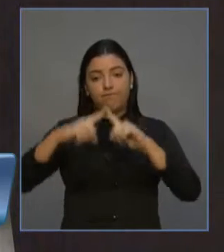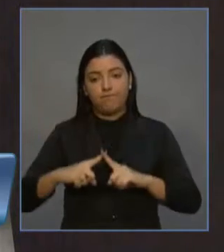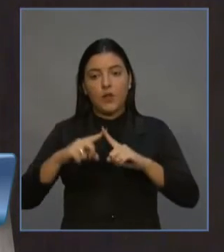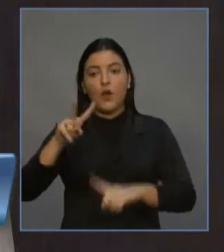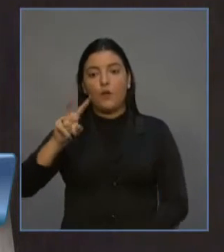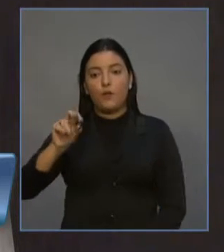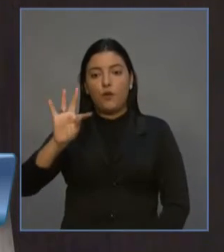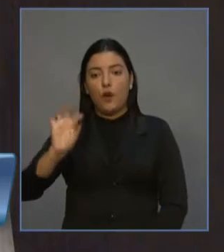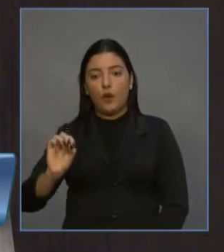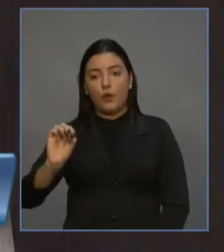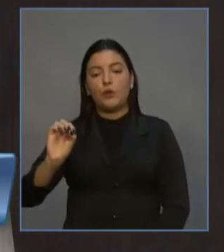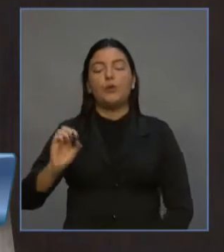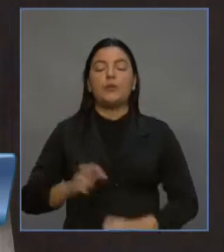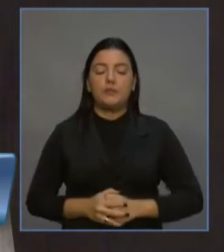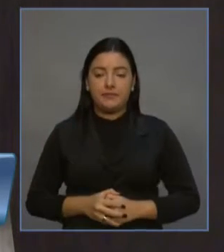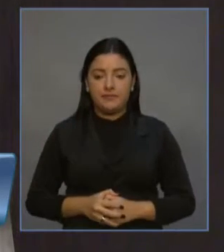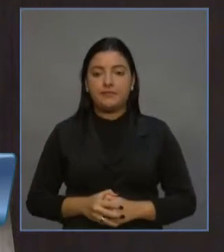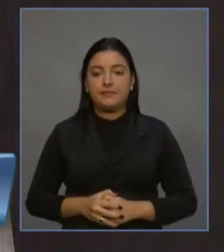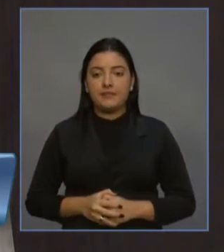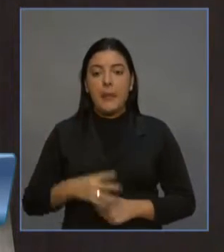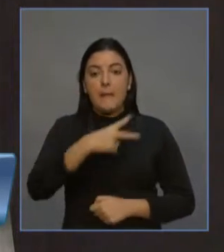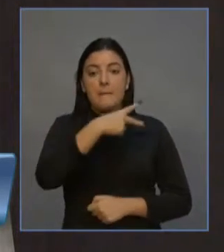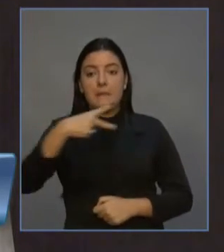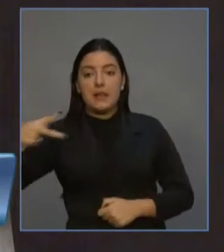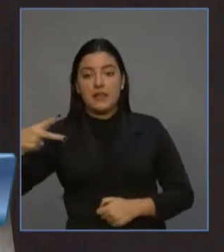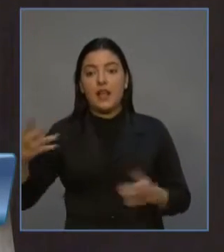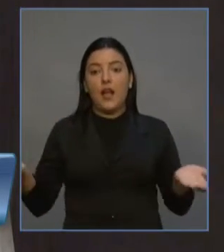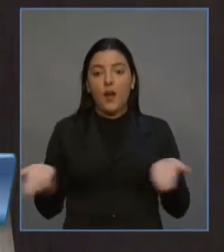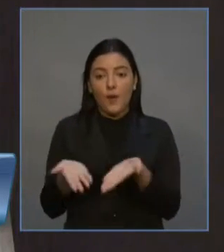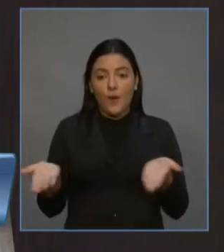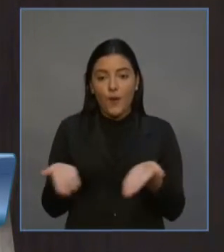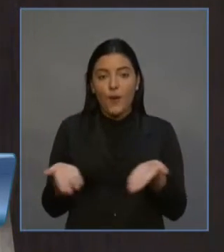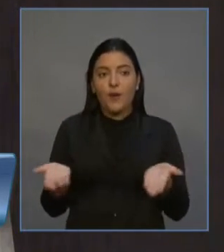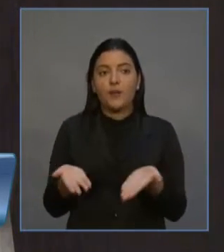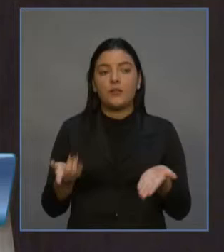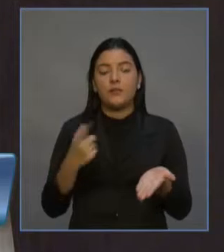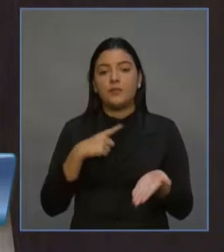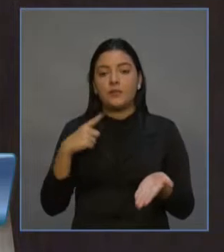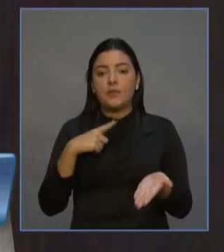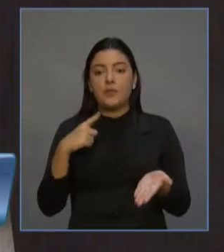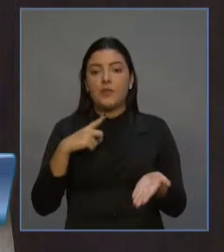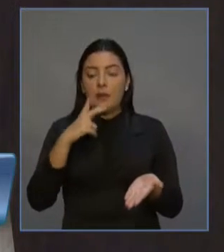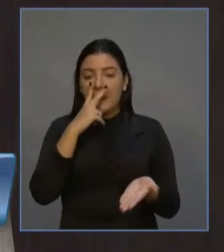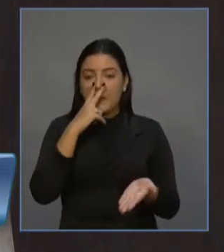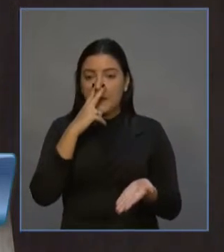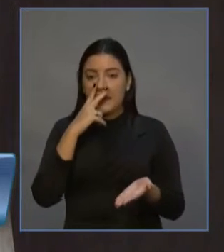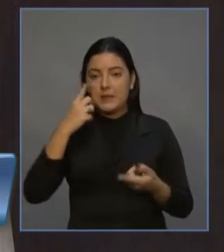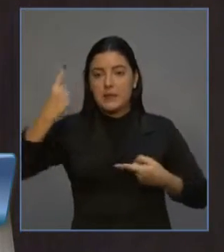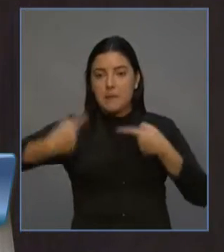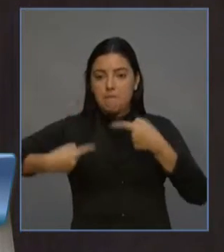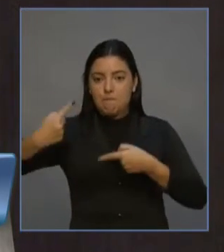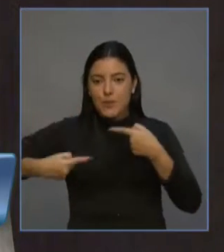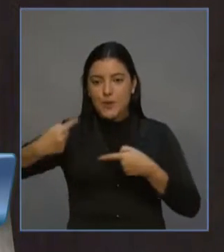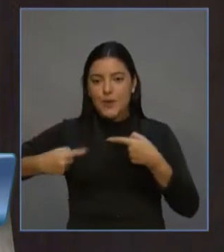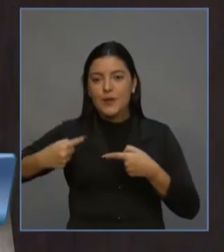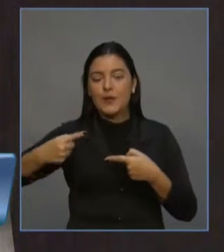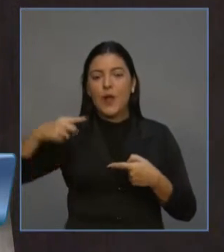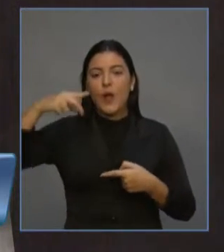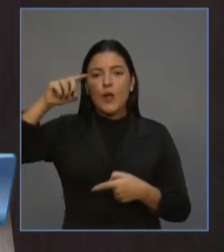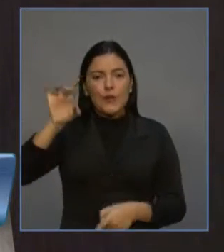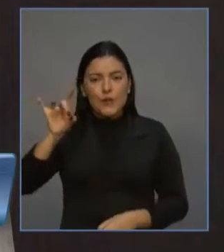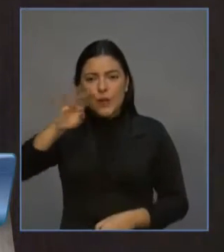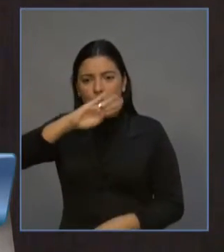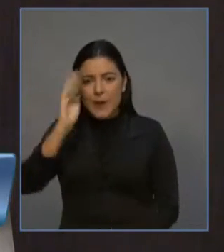Nós estamos vivendo uma etapa de enorme polarização política, não só no